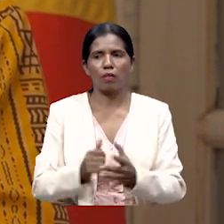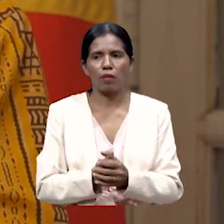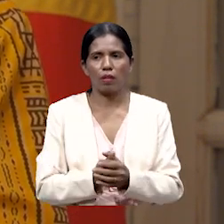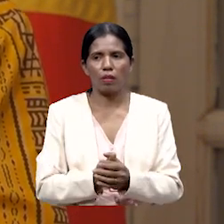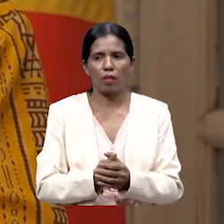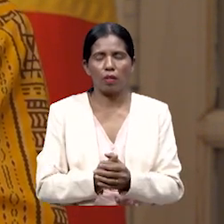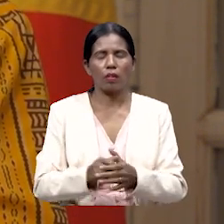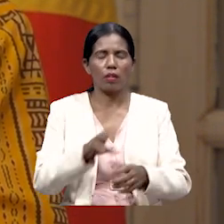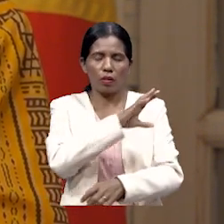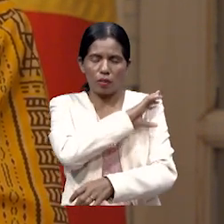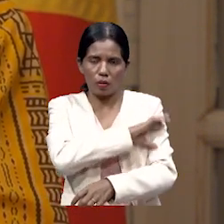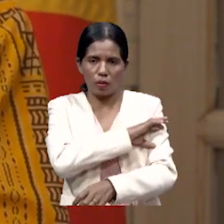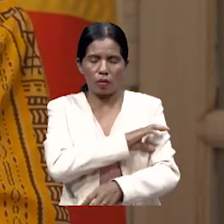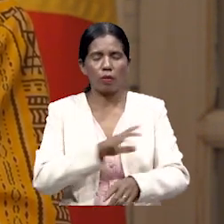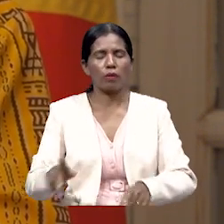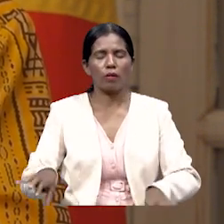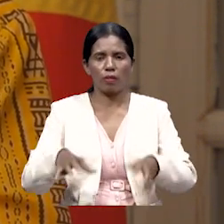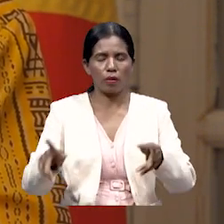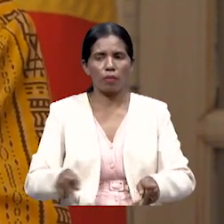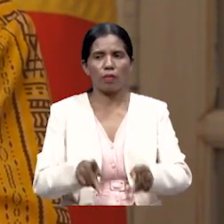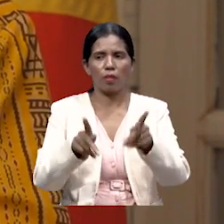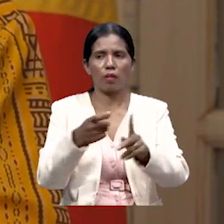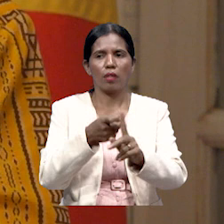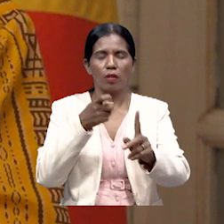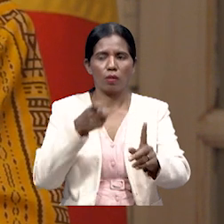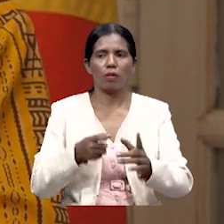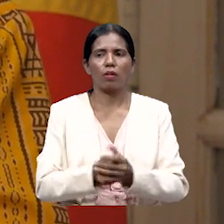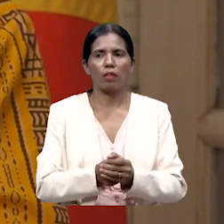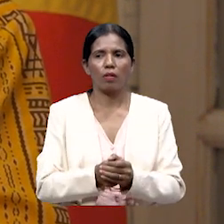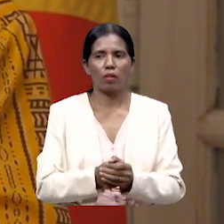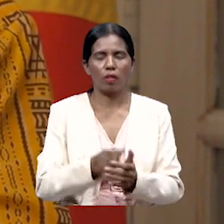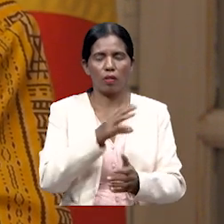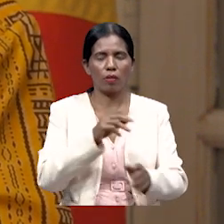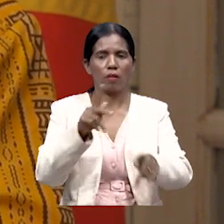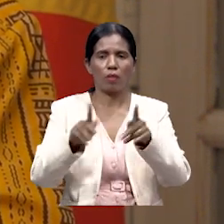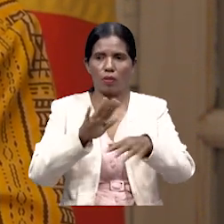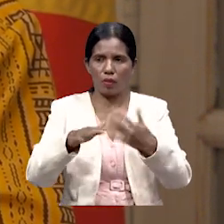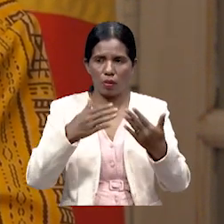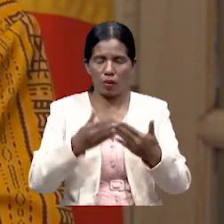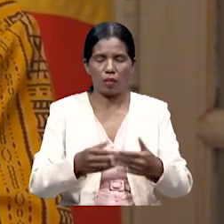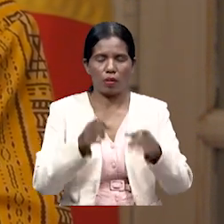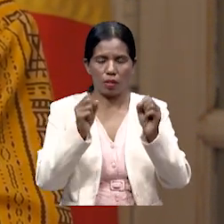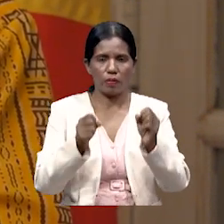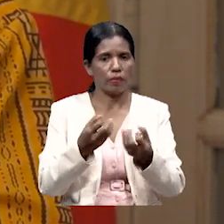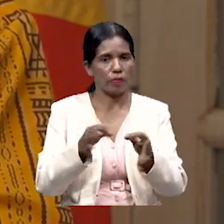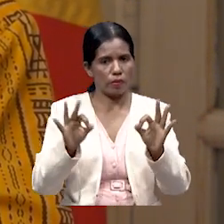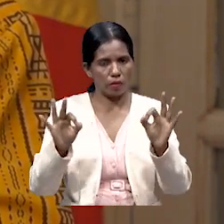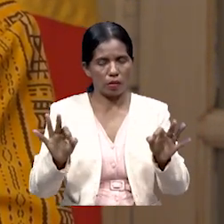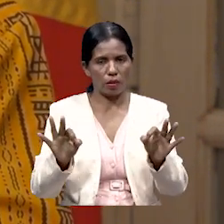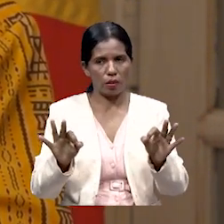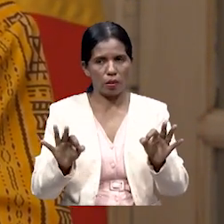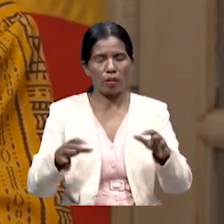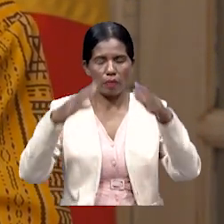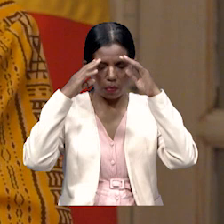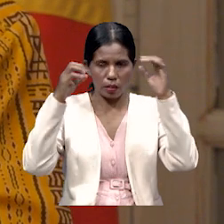pessoal de segurança no funcionário público, os instalam aqui, tocar no seu dia a dia, onde ia palácio presidência